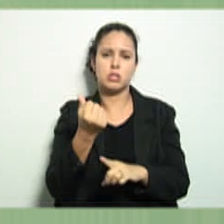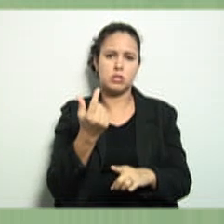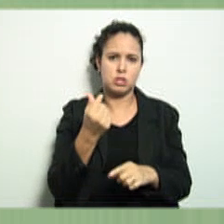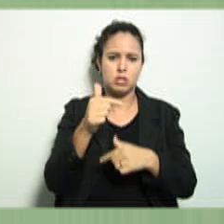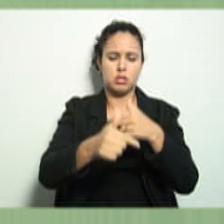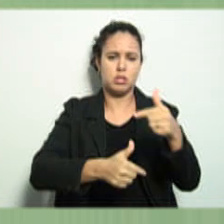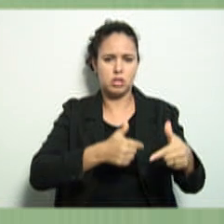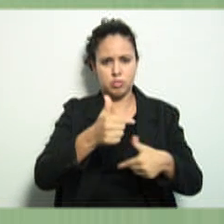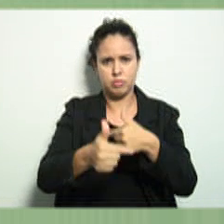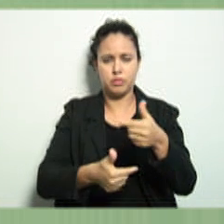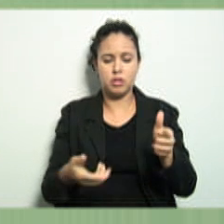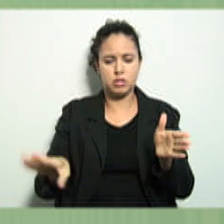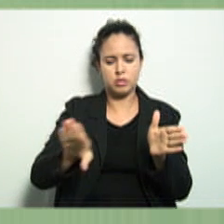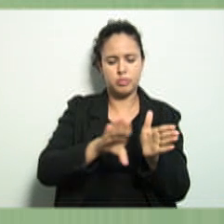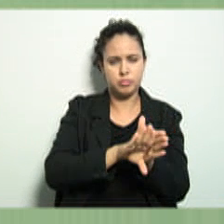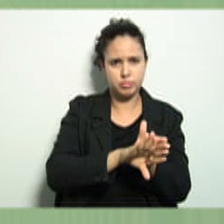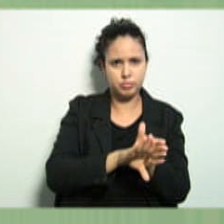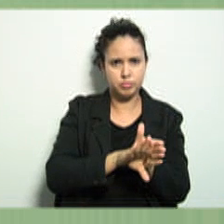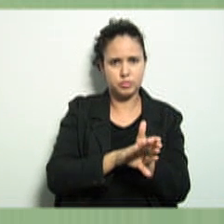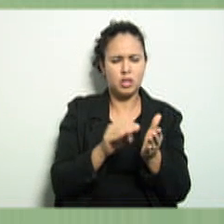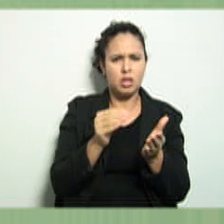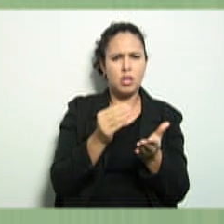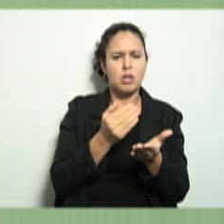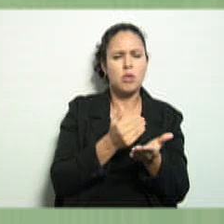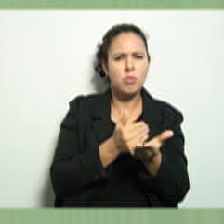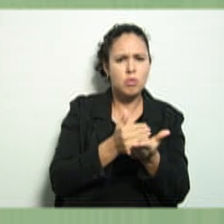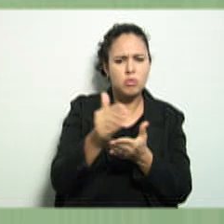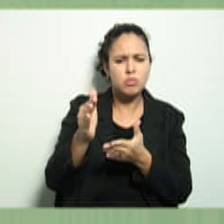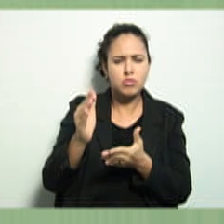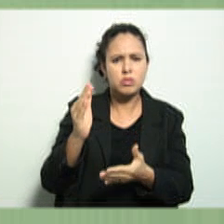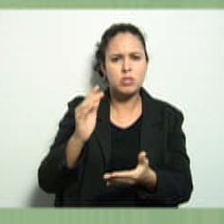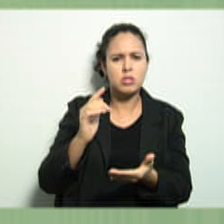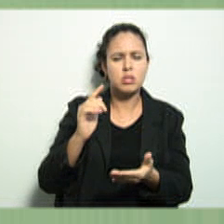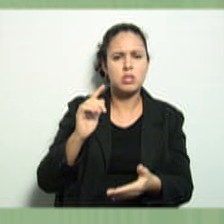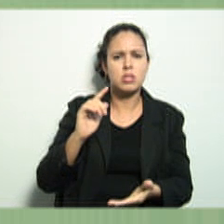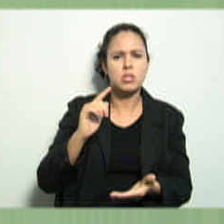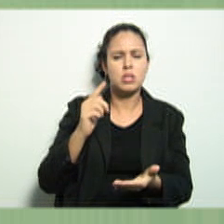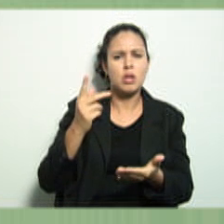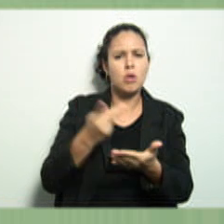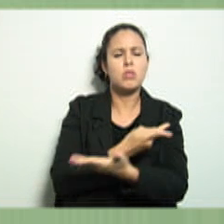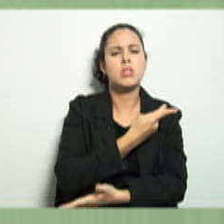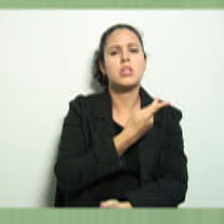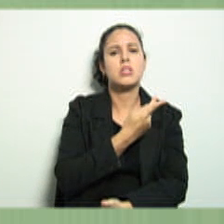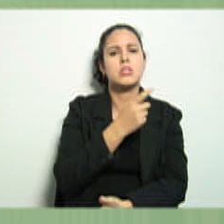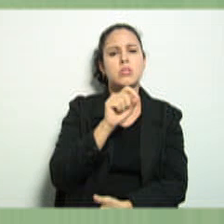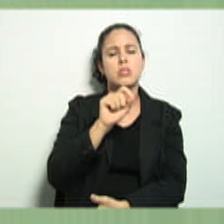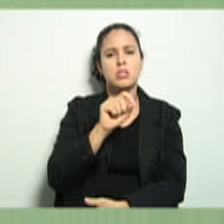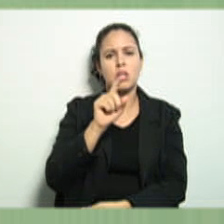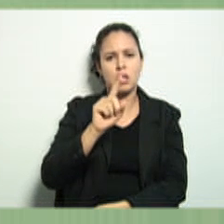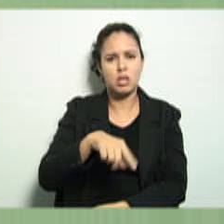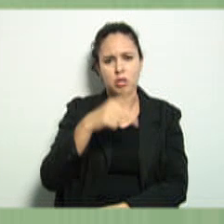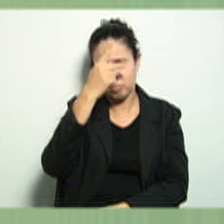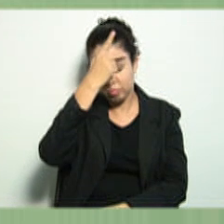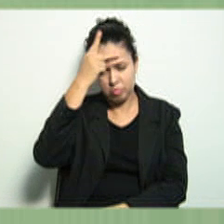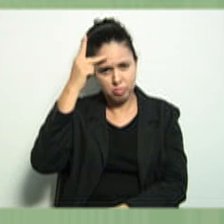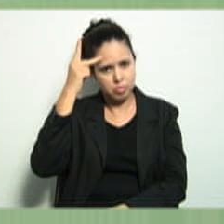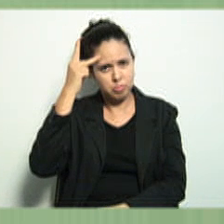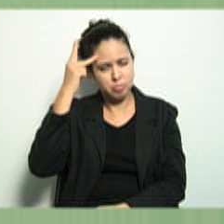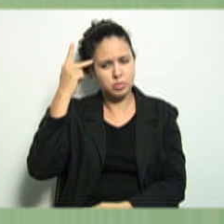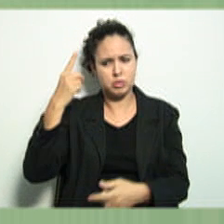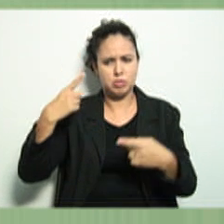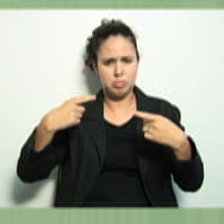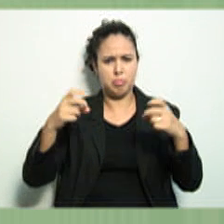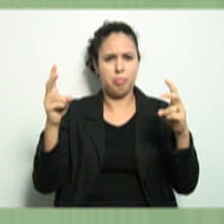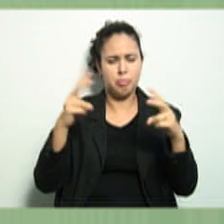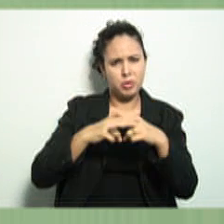também quando chegam aqui, acontece o quê? Acontece uma diferença no local, começam pessoas a entrar em conflito com